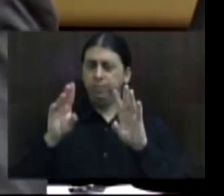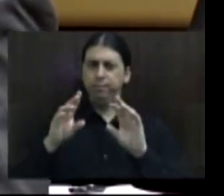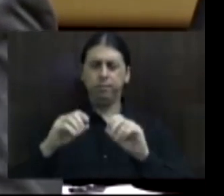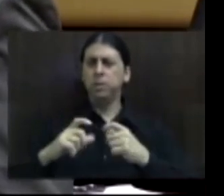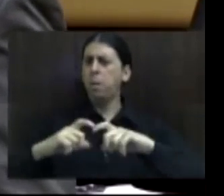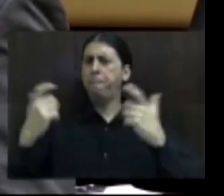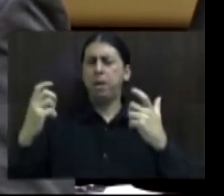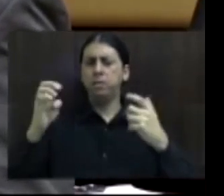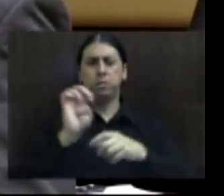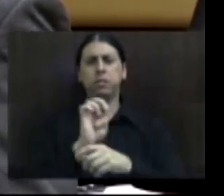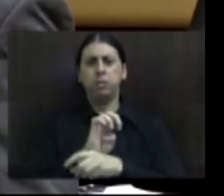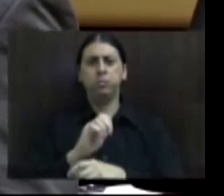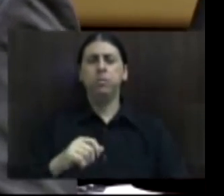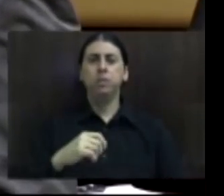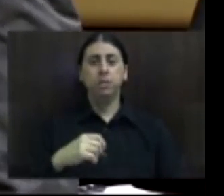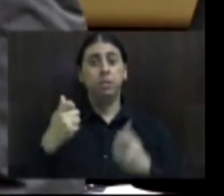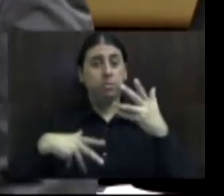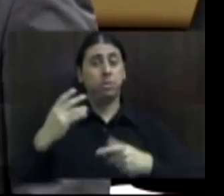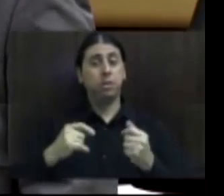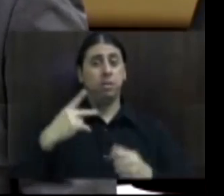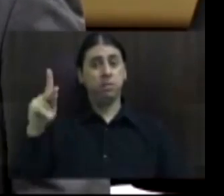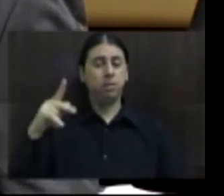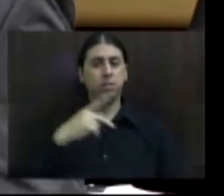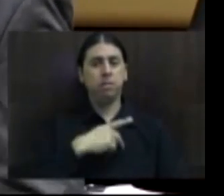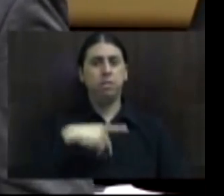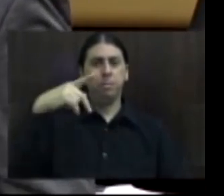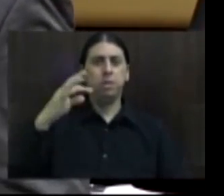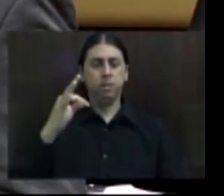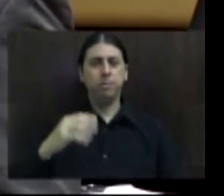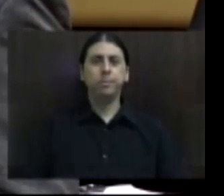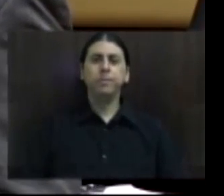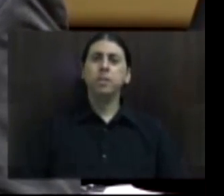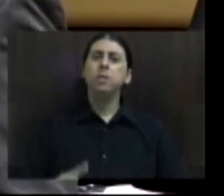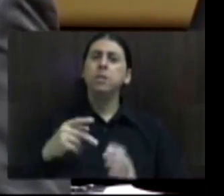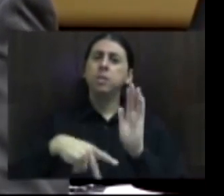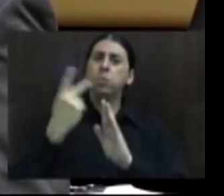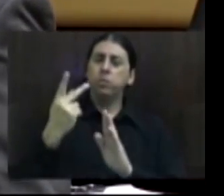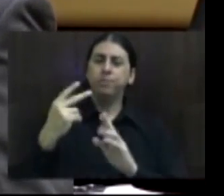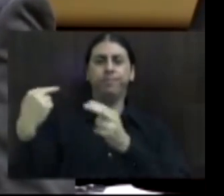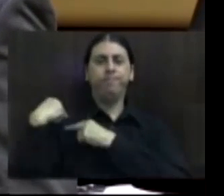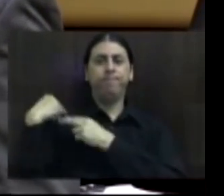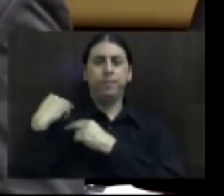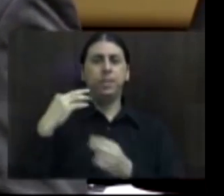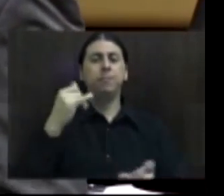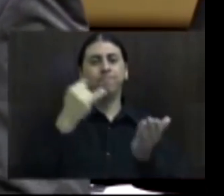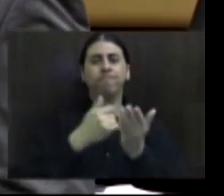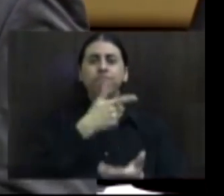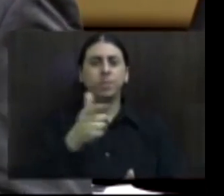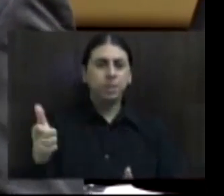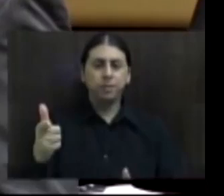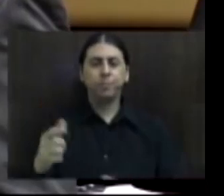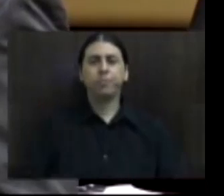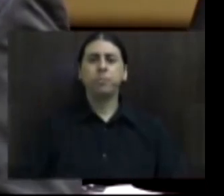o estado máximo vou explicar Qual é o estado máximo do PT a segunda a irresponsabilidade fiscal nós